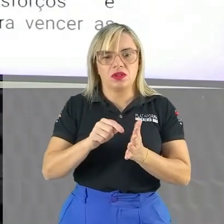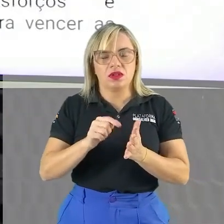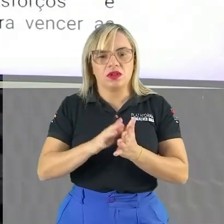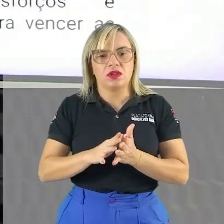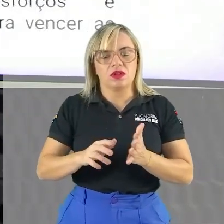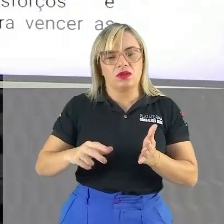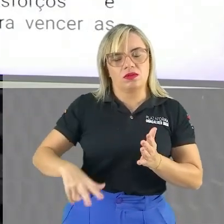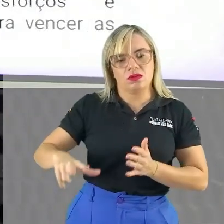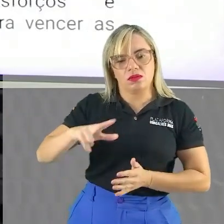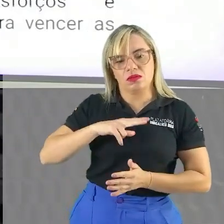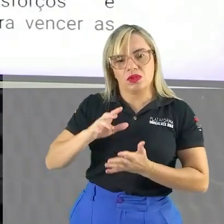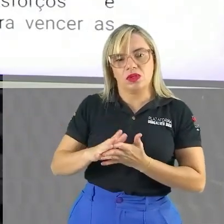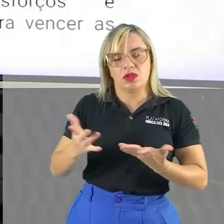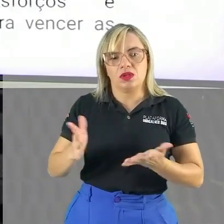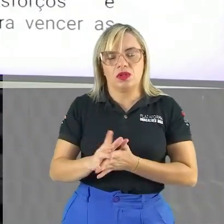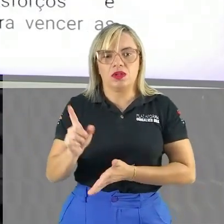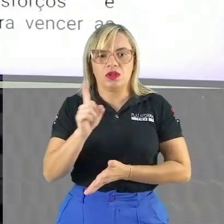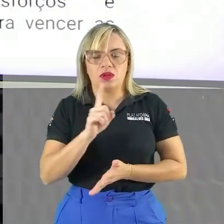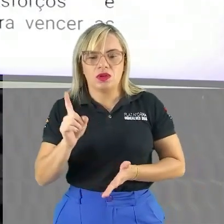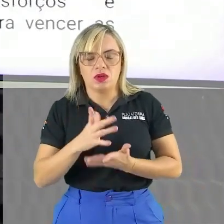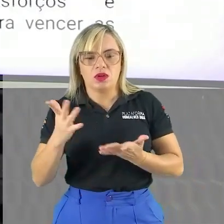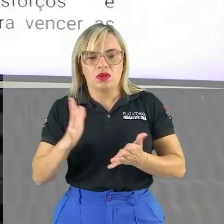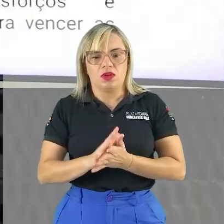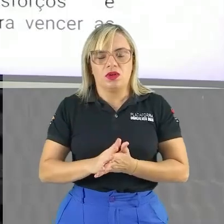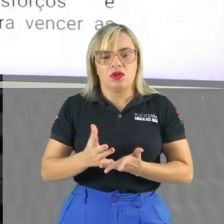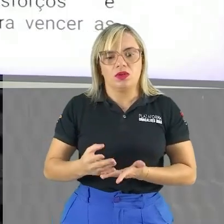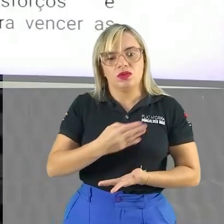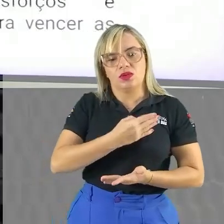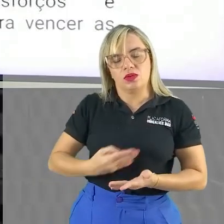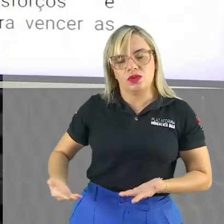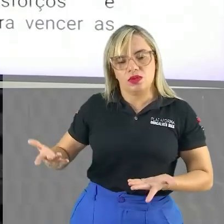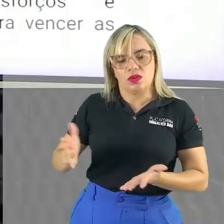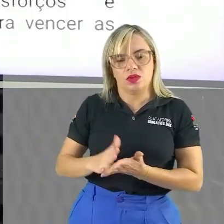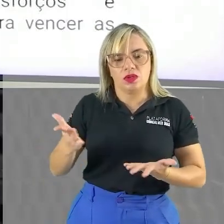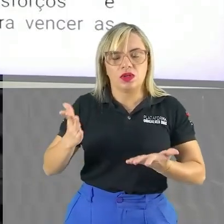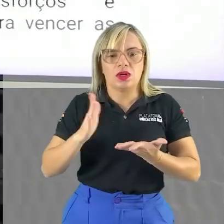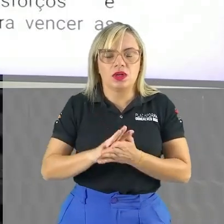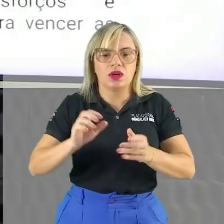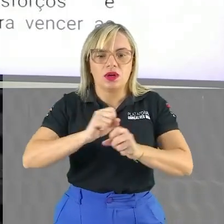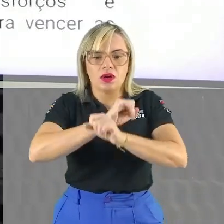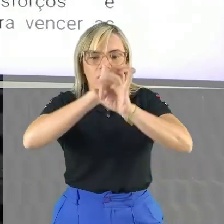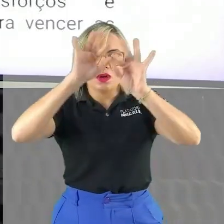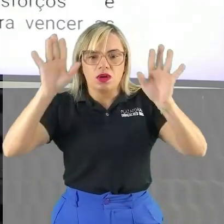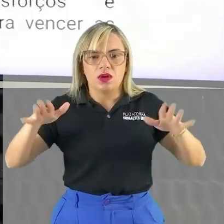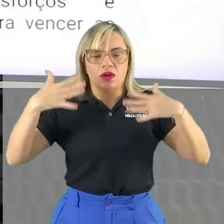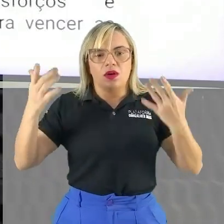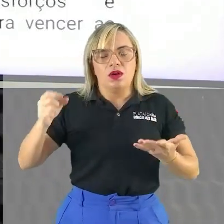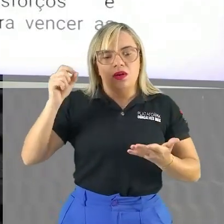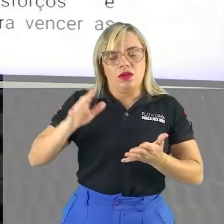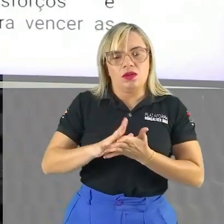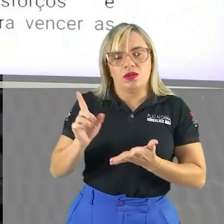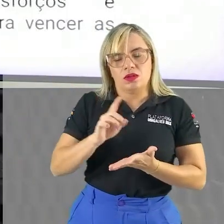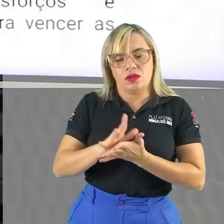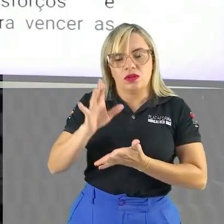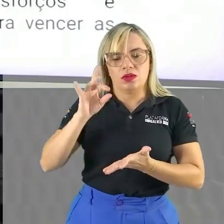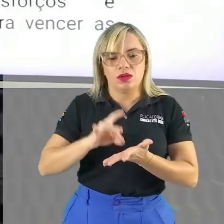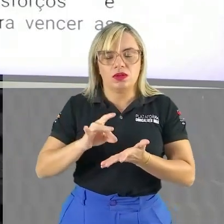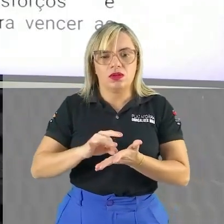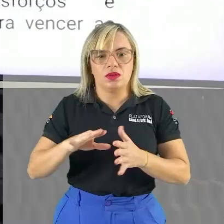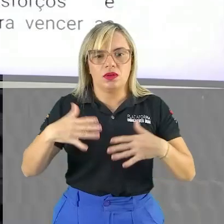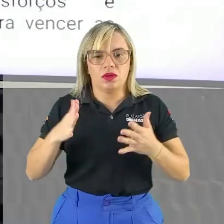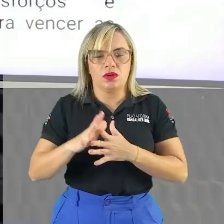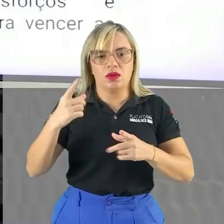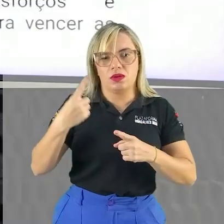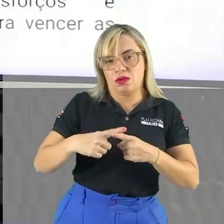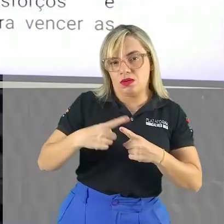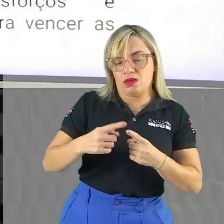sobre a participação ou não do Estado, mas claro, todo o processo colonial ele teve, de uma certa maneira, a participação não efetivamente, porque você dizia o